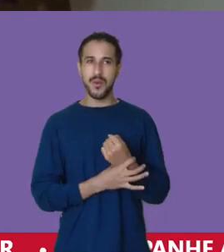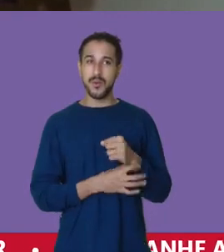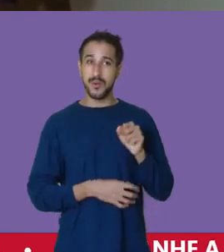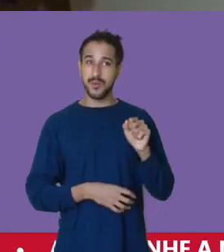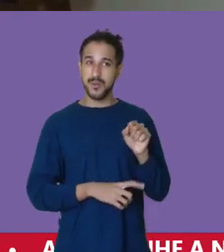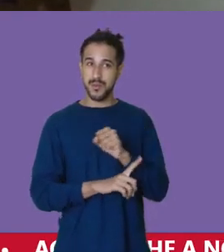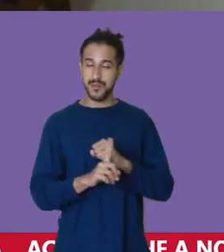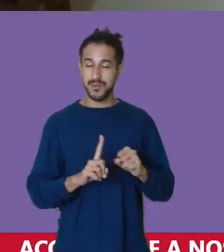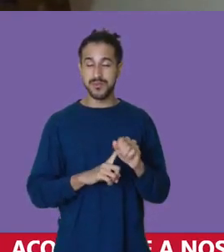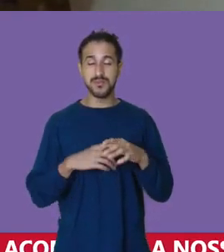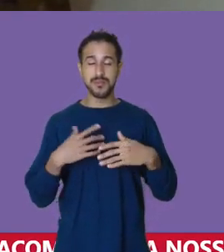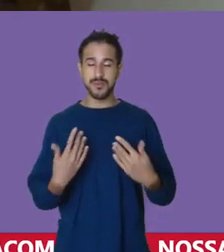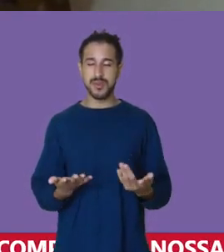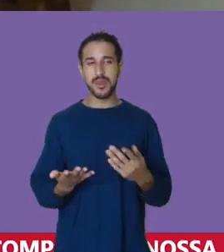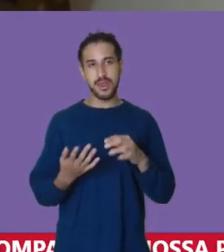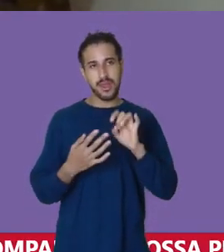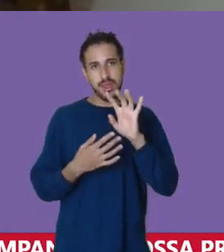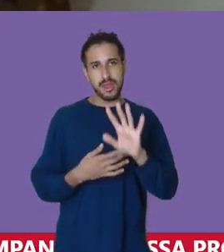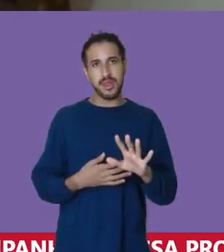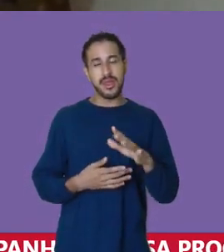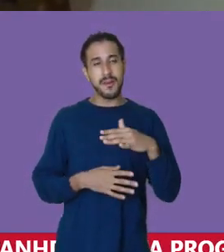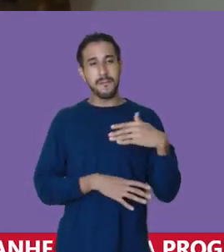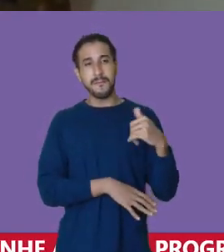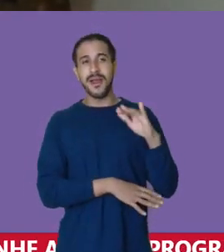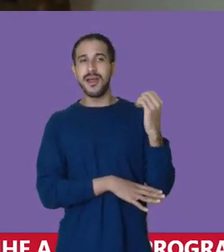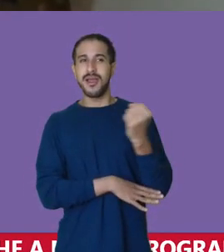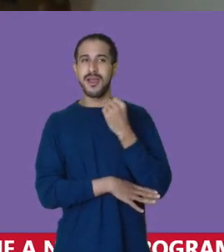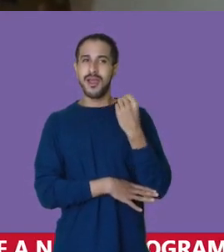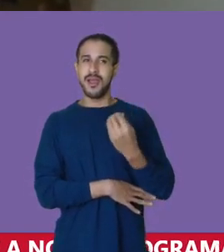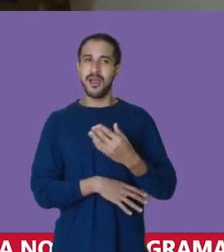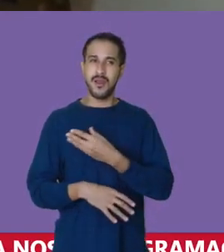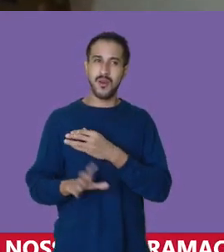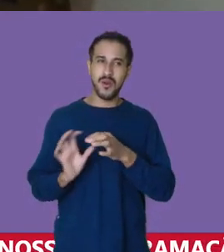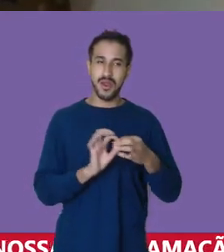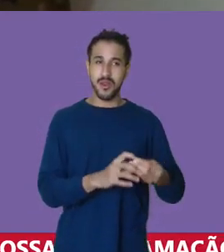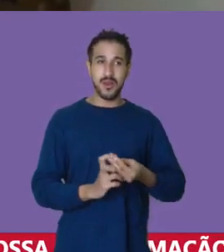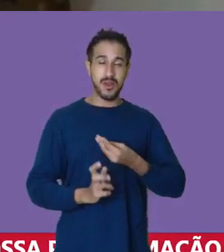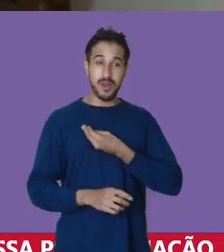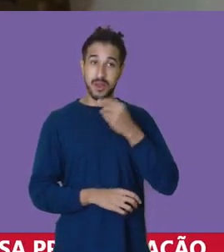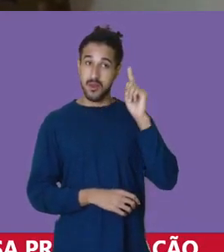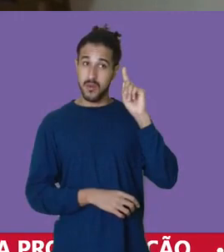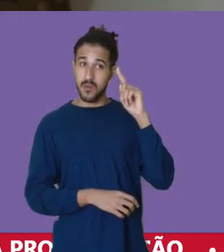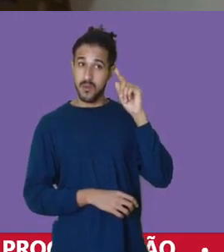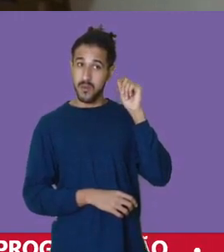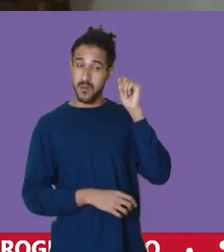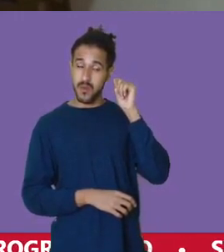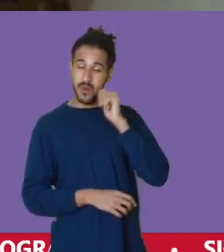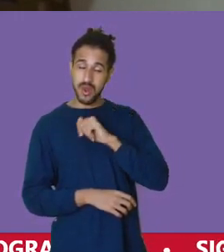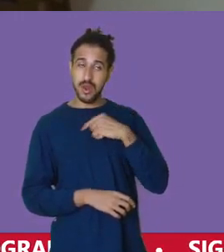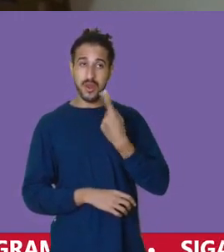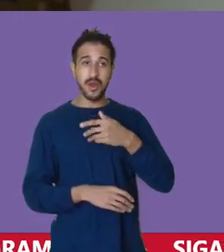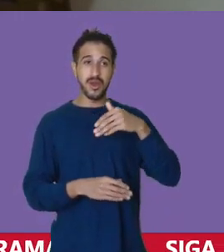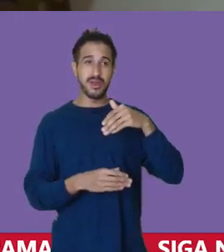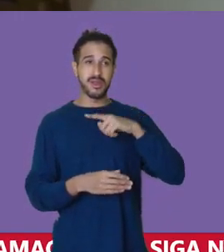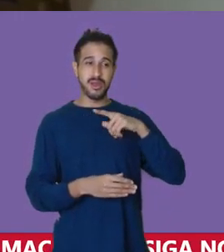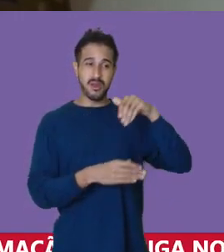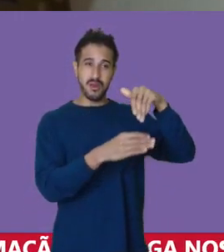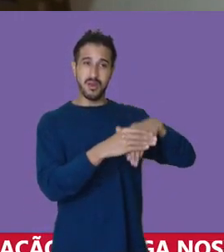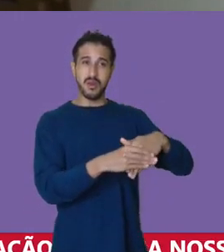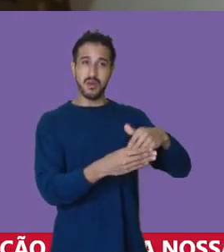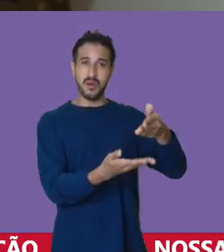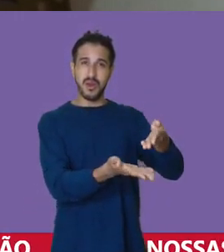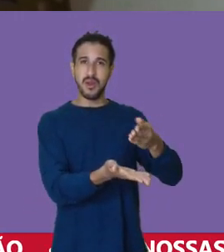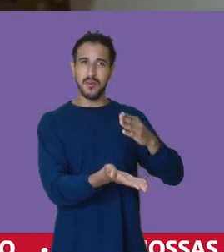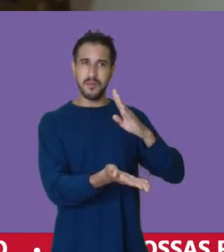social. Então, é um pouco isso, agrava a condição de vida das mulheres, e nós tivemos, com a eleição de um Jair